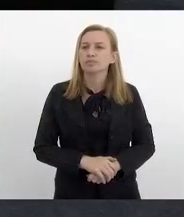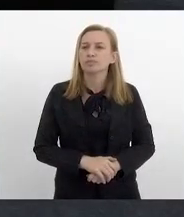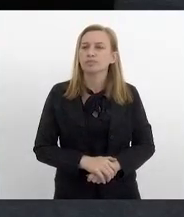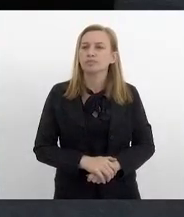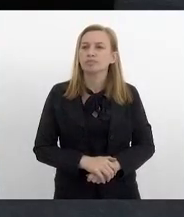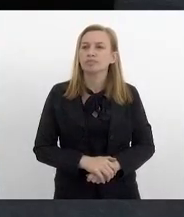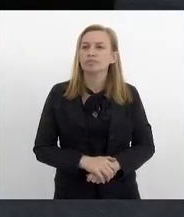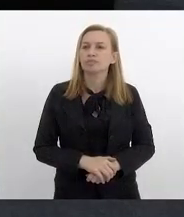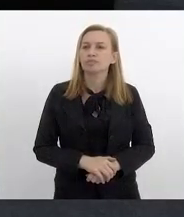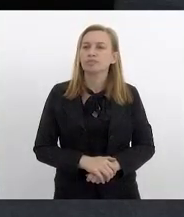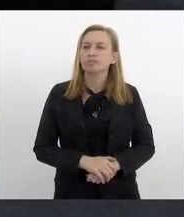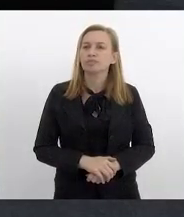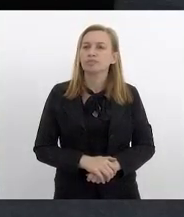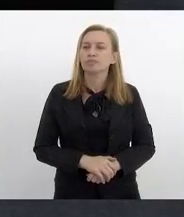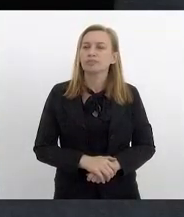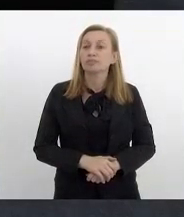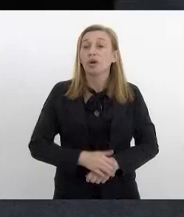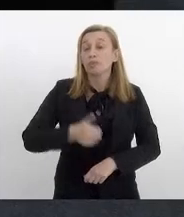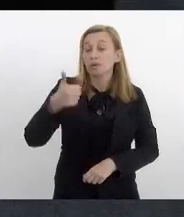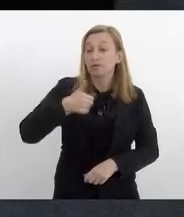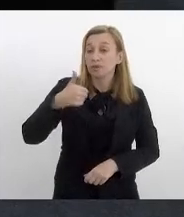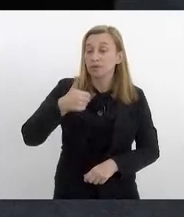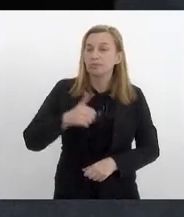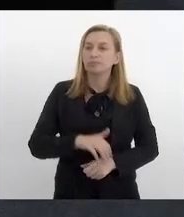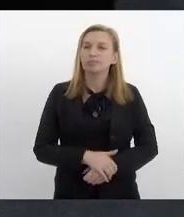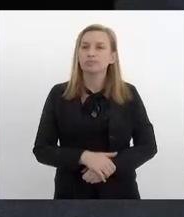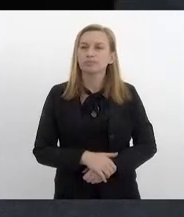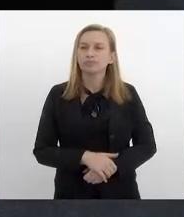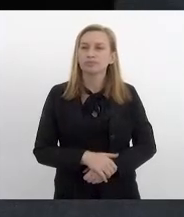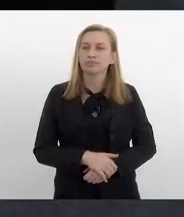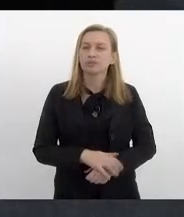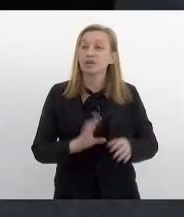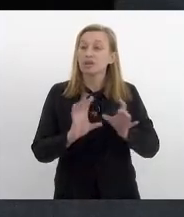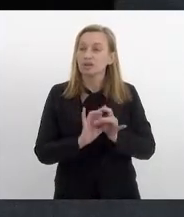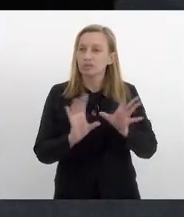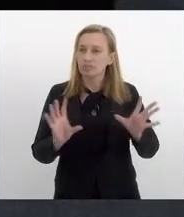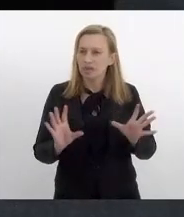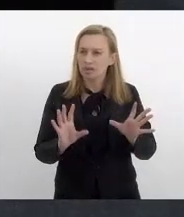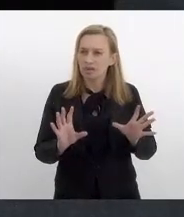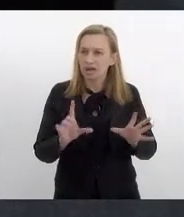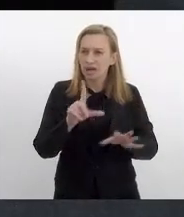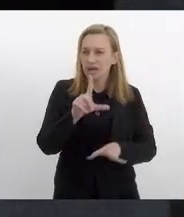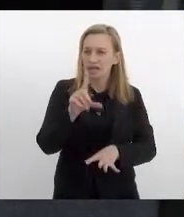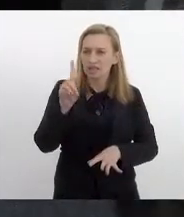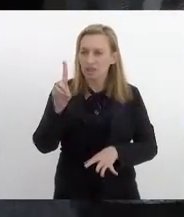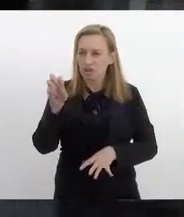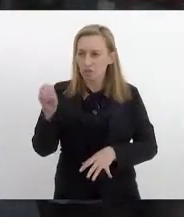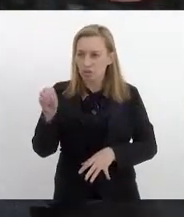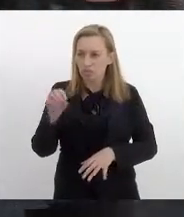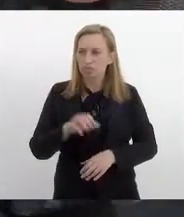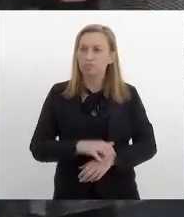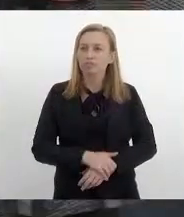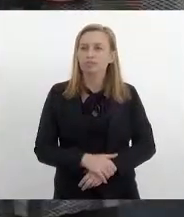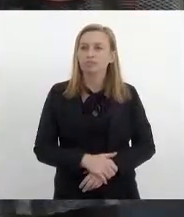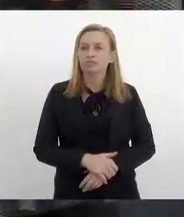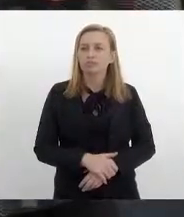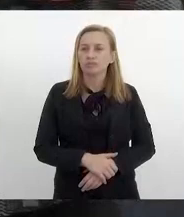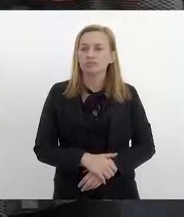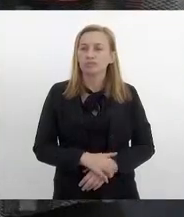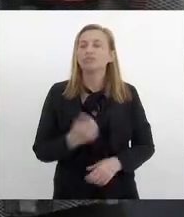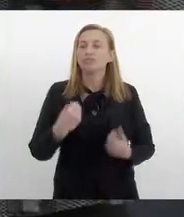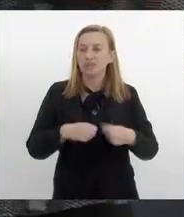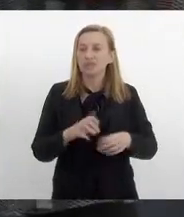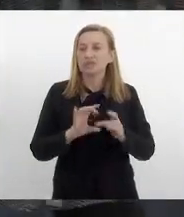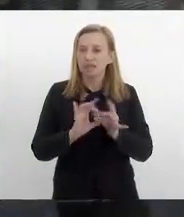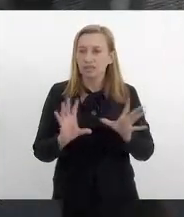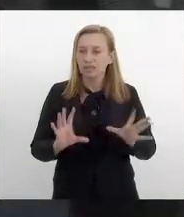Milena, por favor. Já está citado no corpo. Autorização na LDO. Tem que ter